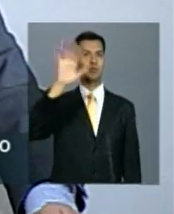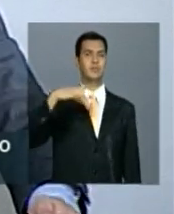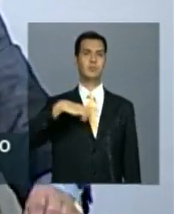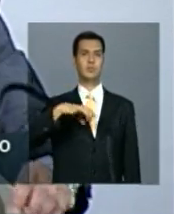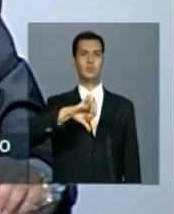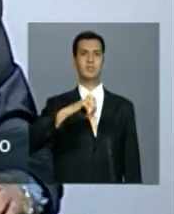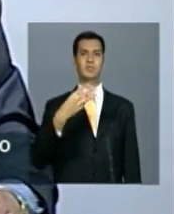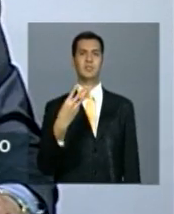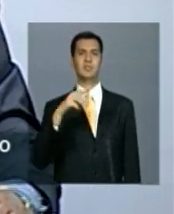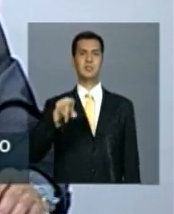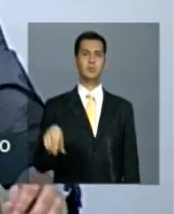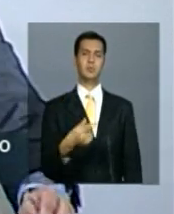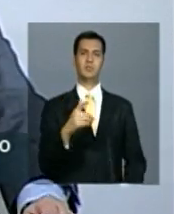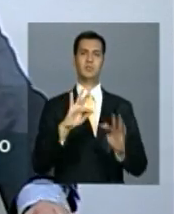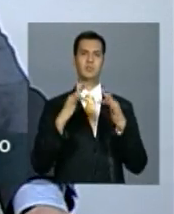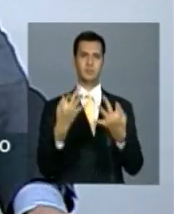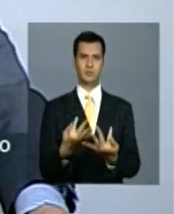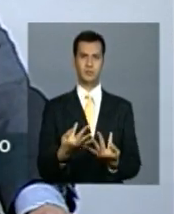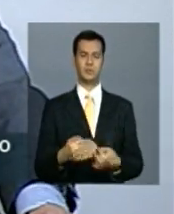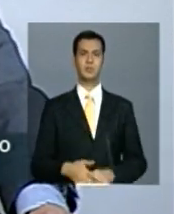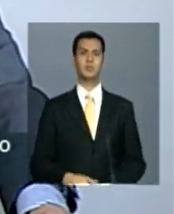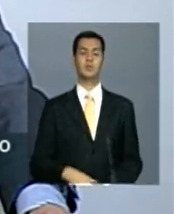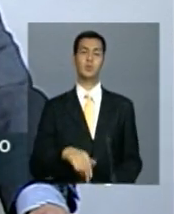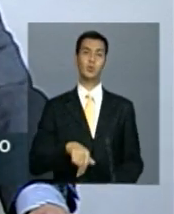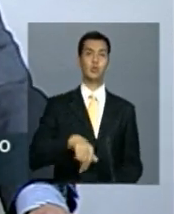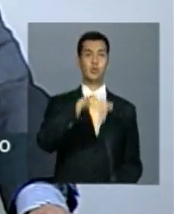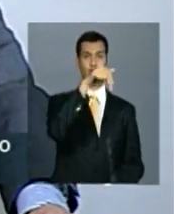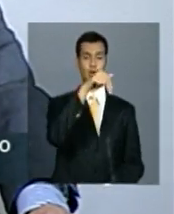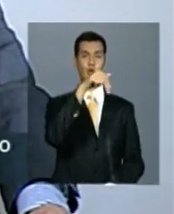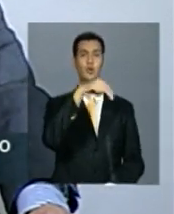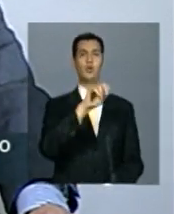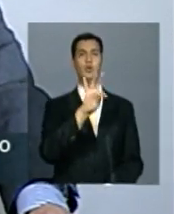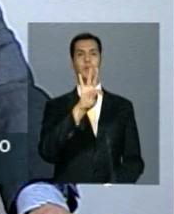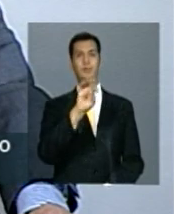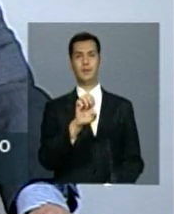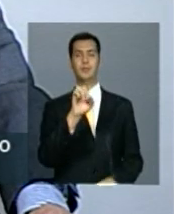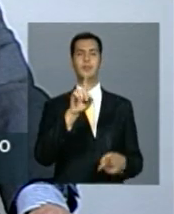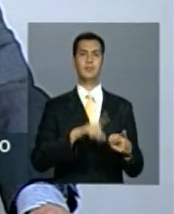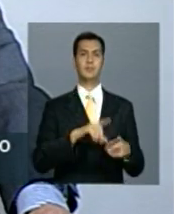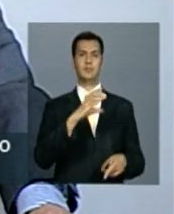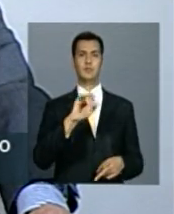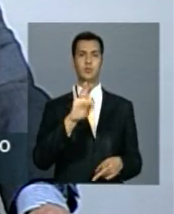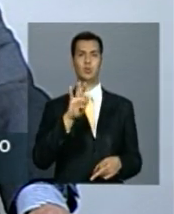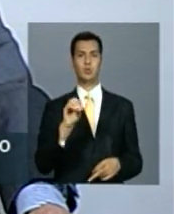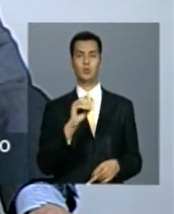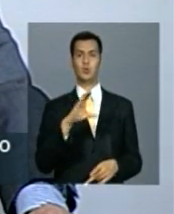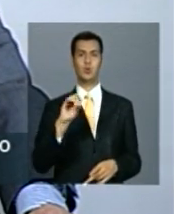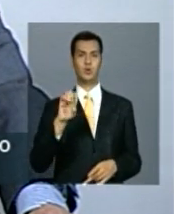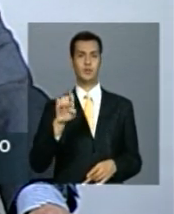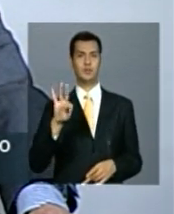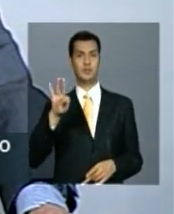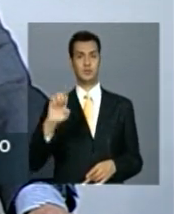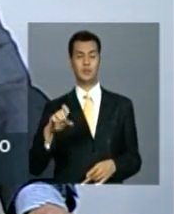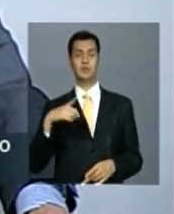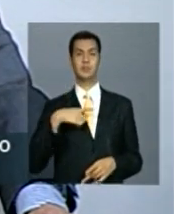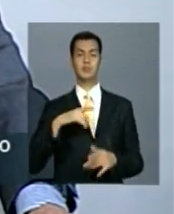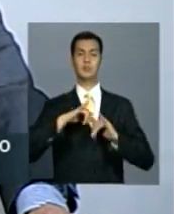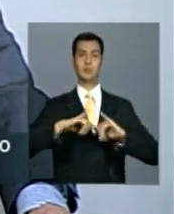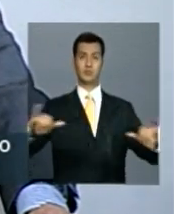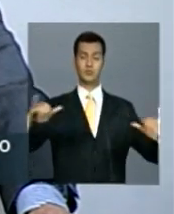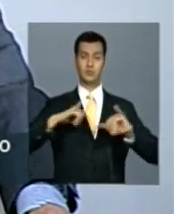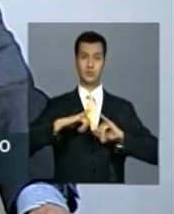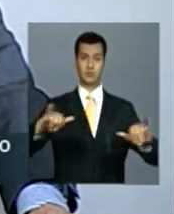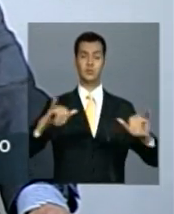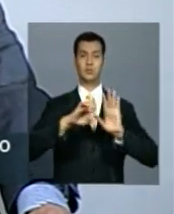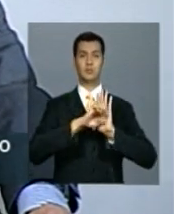93.400 famílias no norte e no centro-oeste o o a chamada pública para contratação